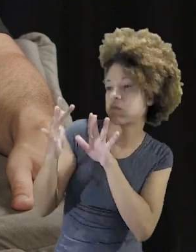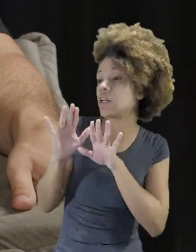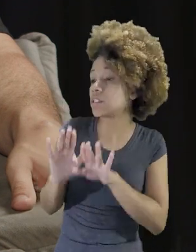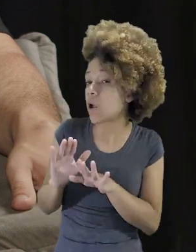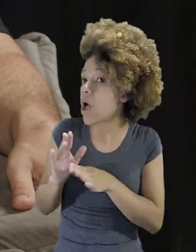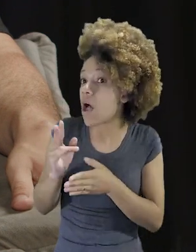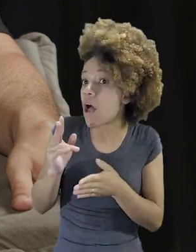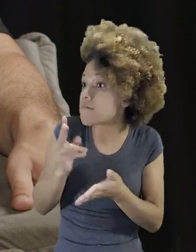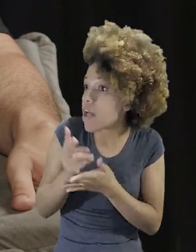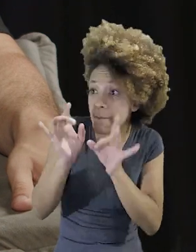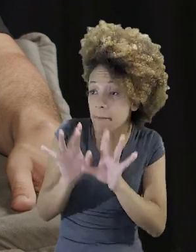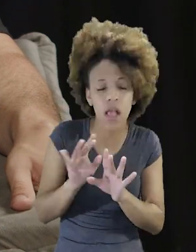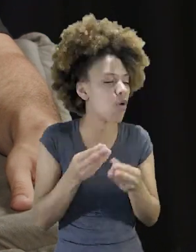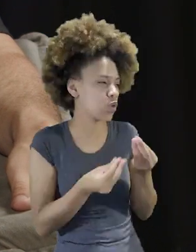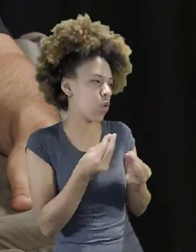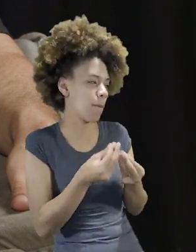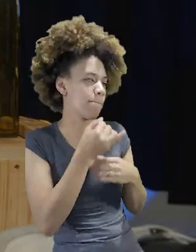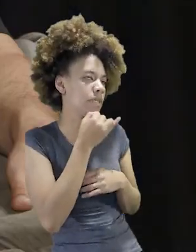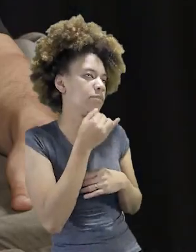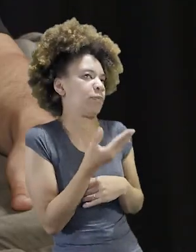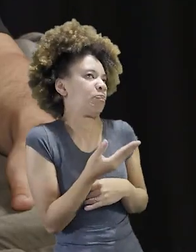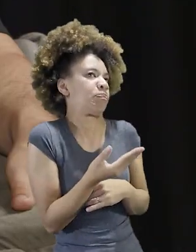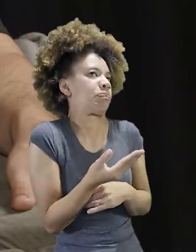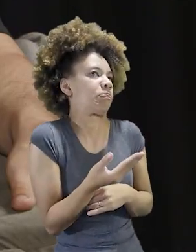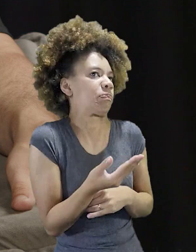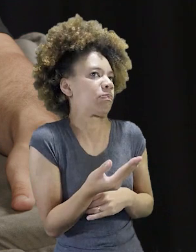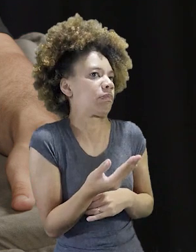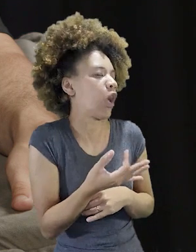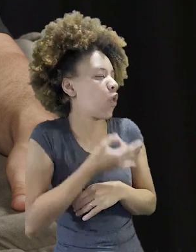do achismo né da galera tipo